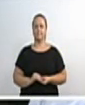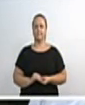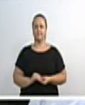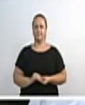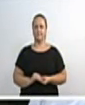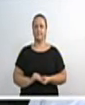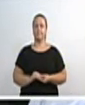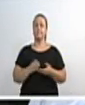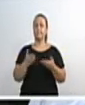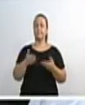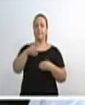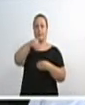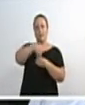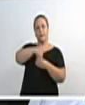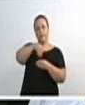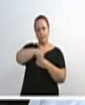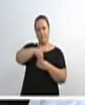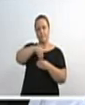Em votação,